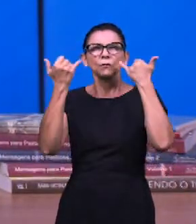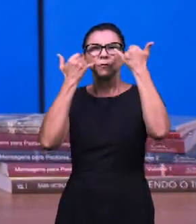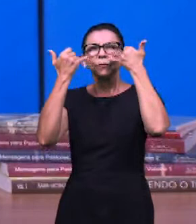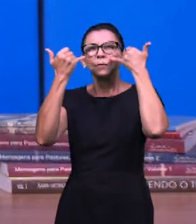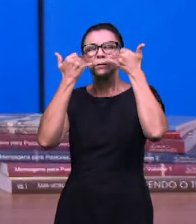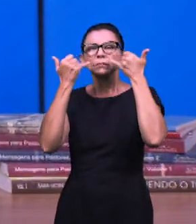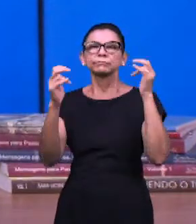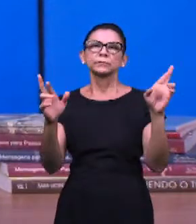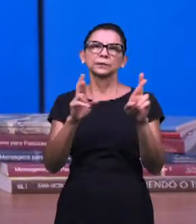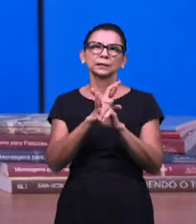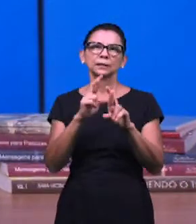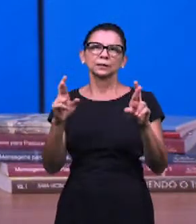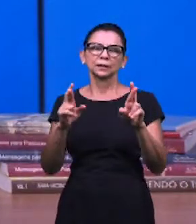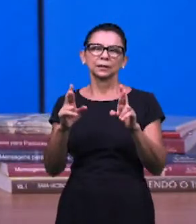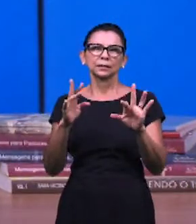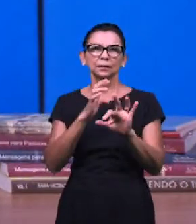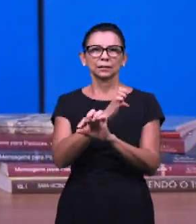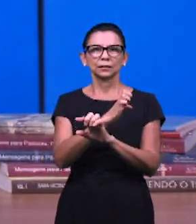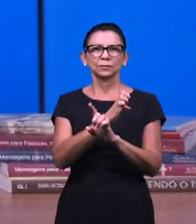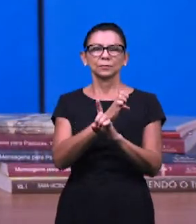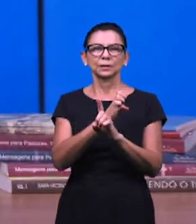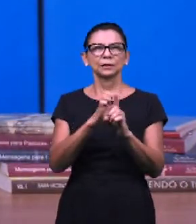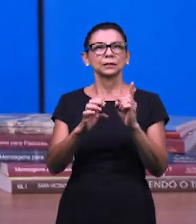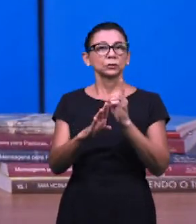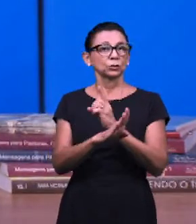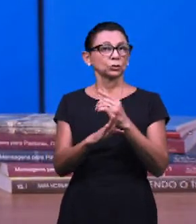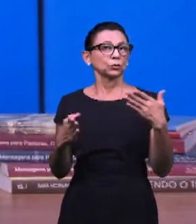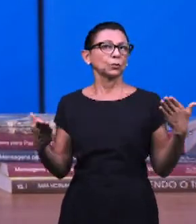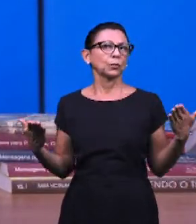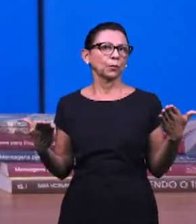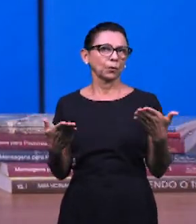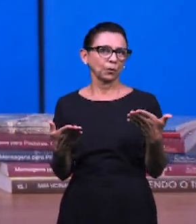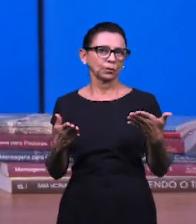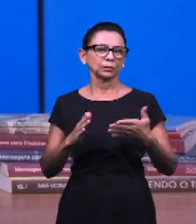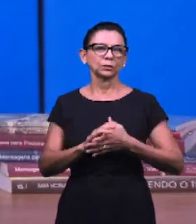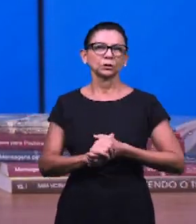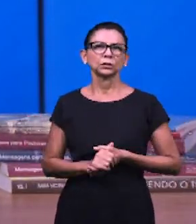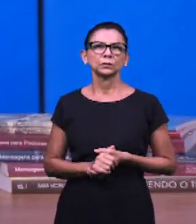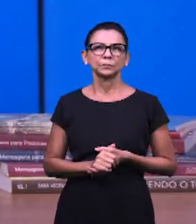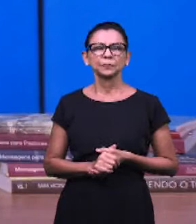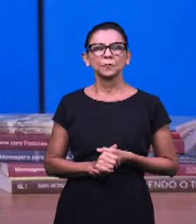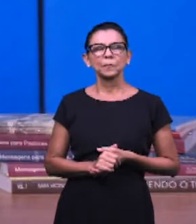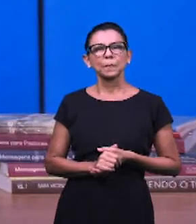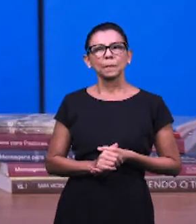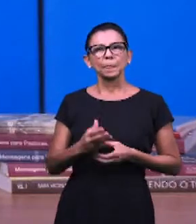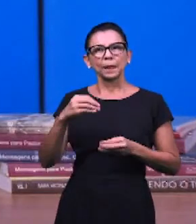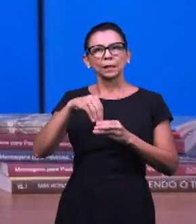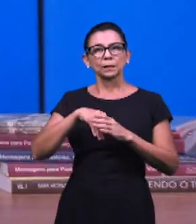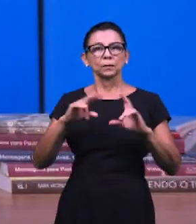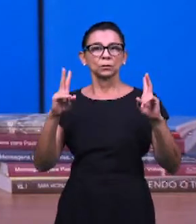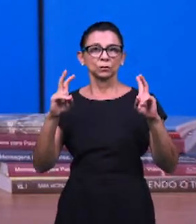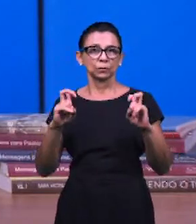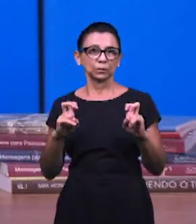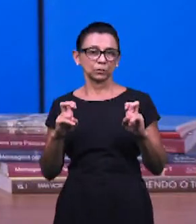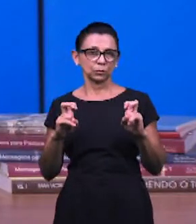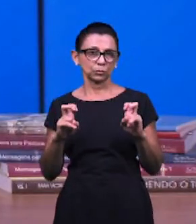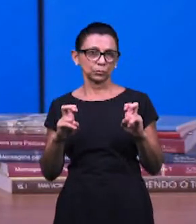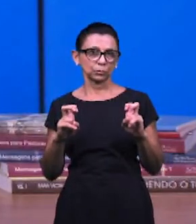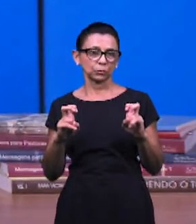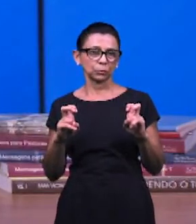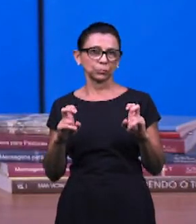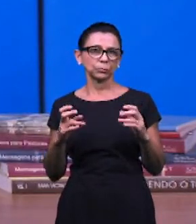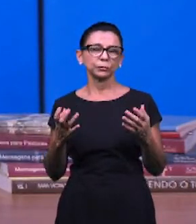informações relacionadas com a nossa Escola Bíblica Dominical de hoje, dentro do assunto que estamos